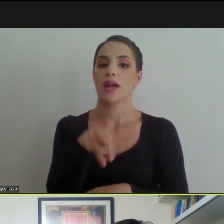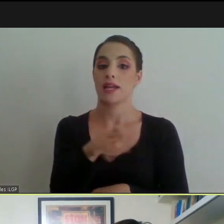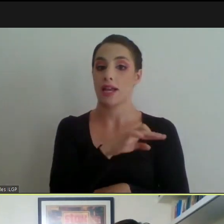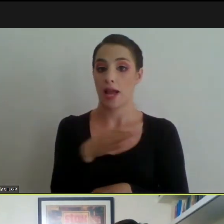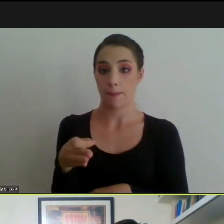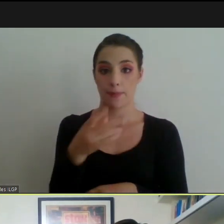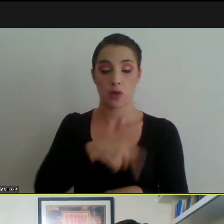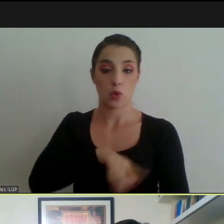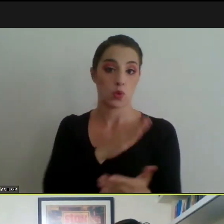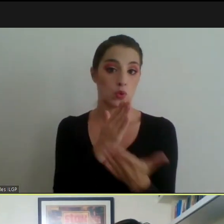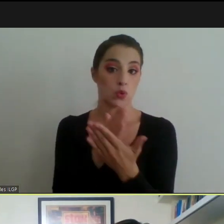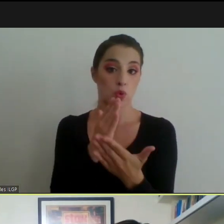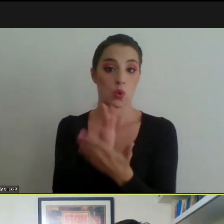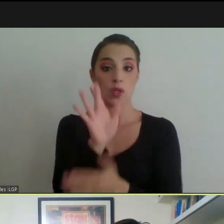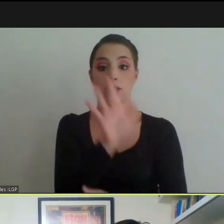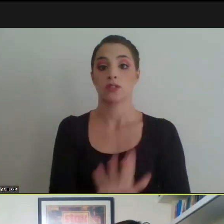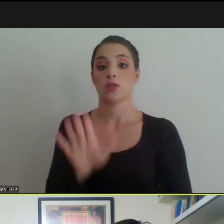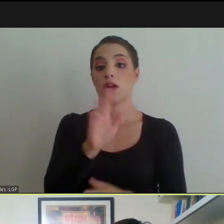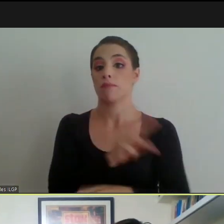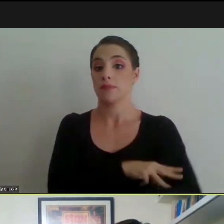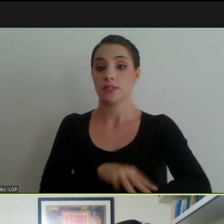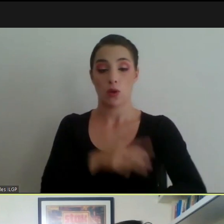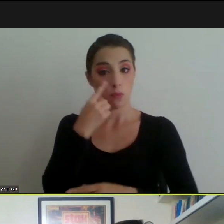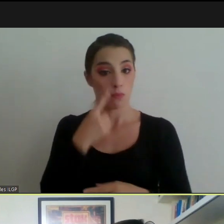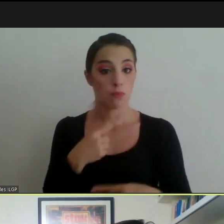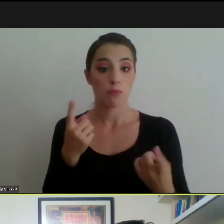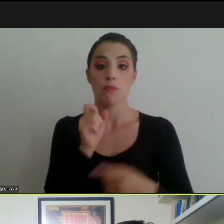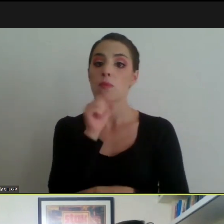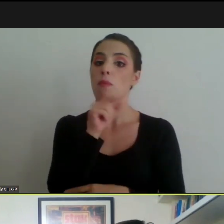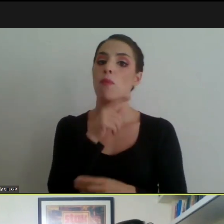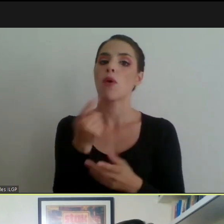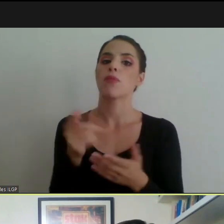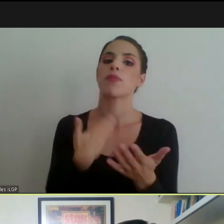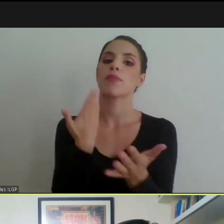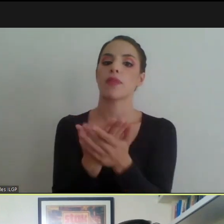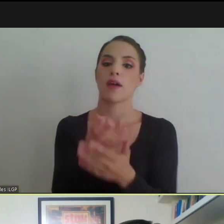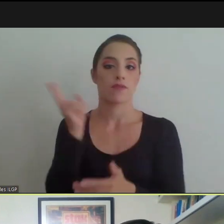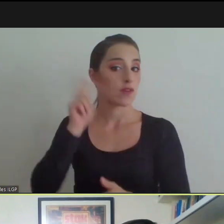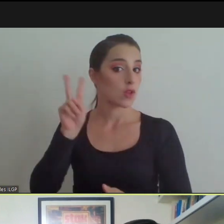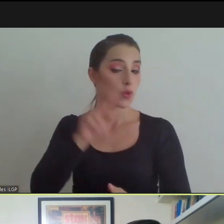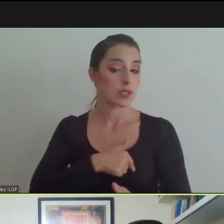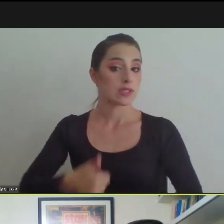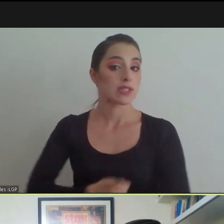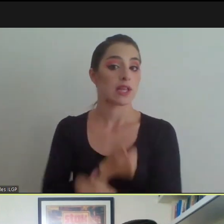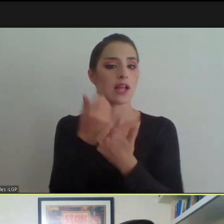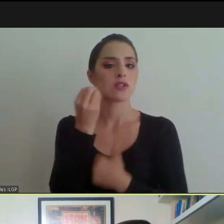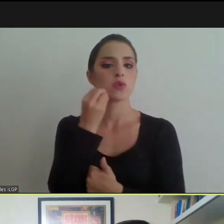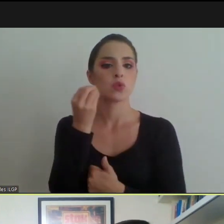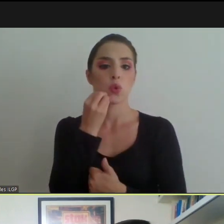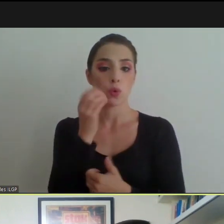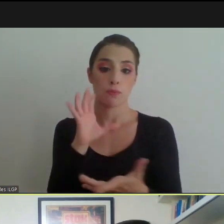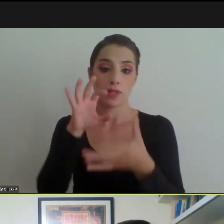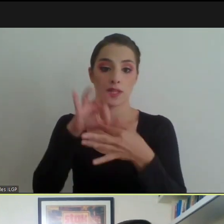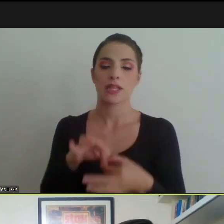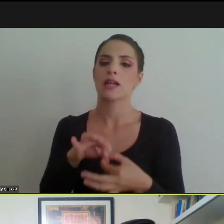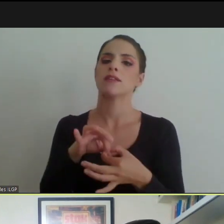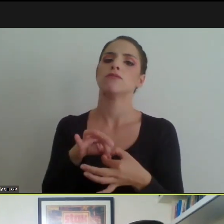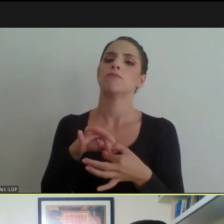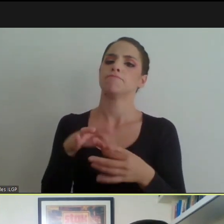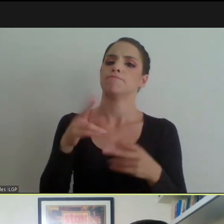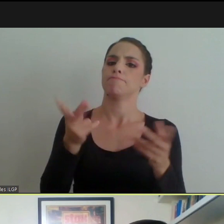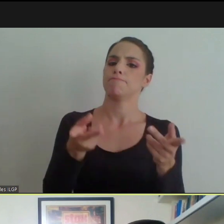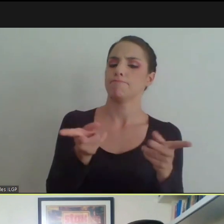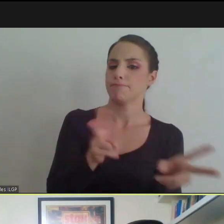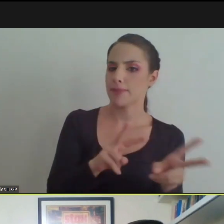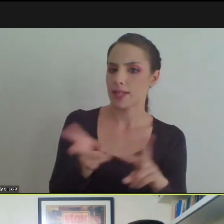Pública, pode gerar valor para as cidades a partir dos métodos, das ferramentas que já